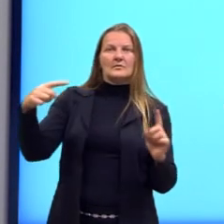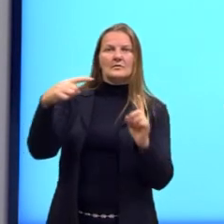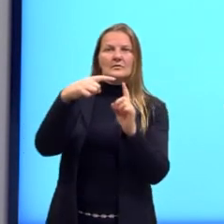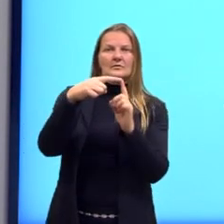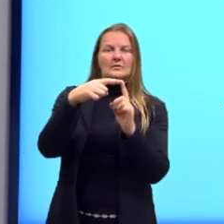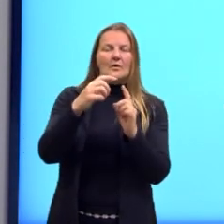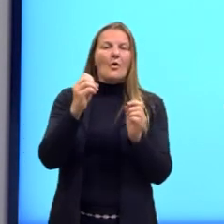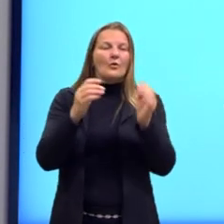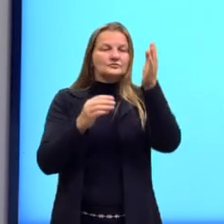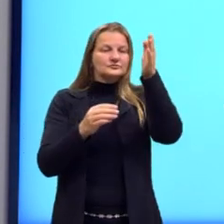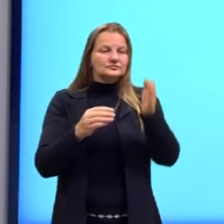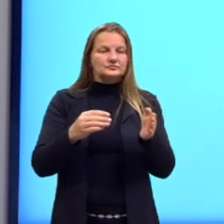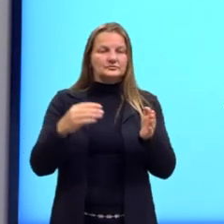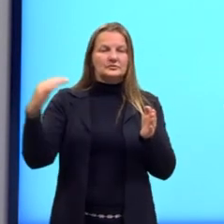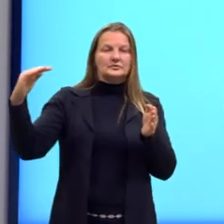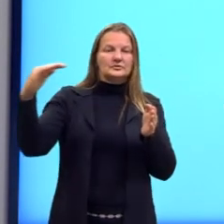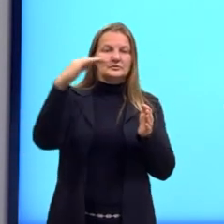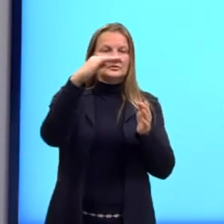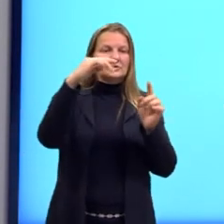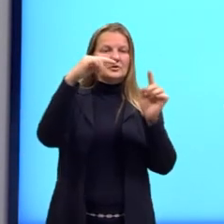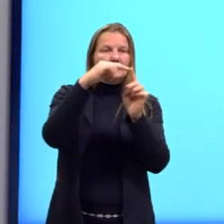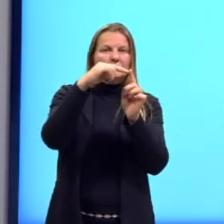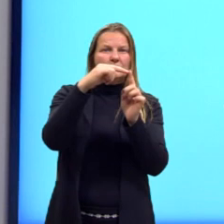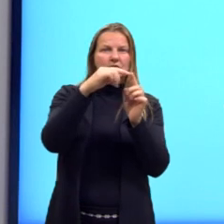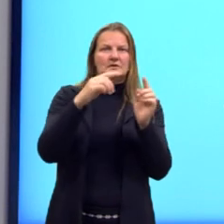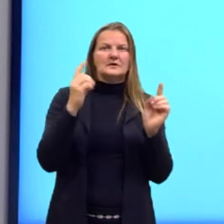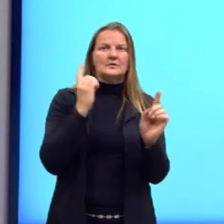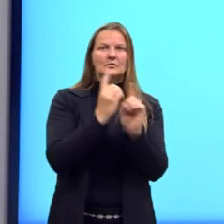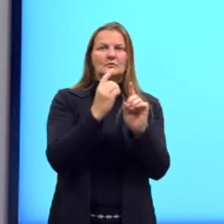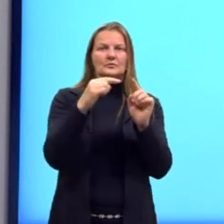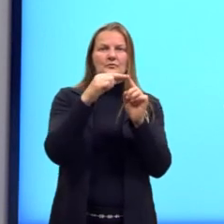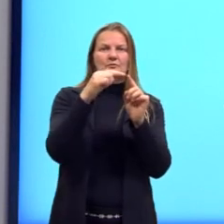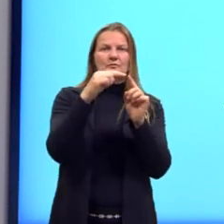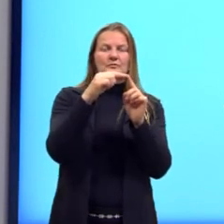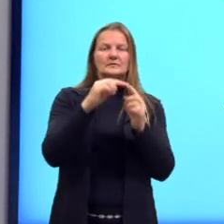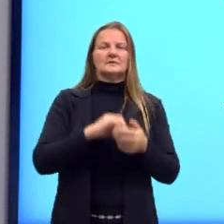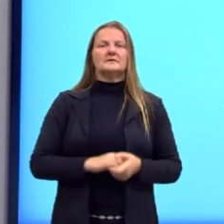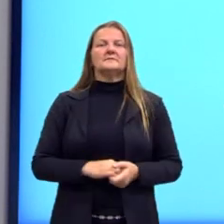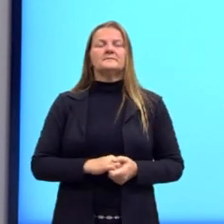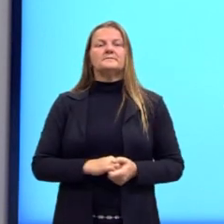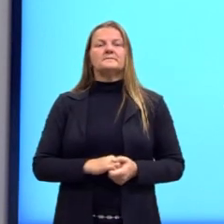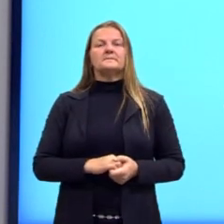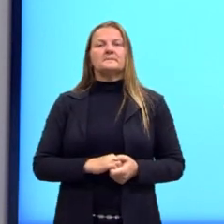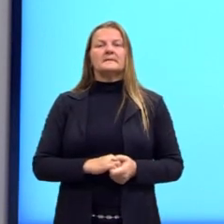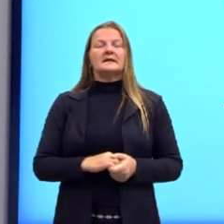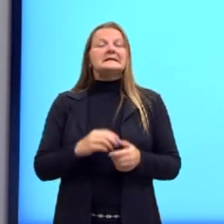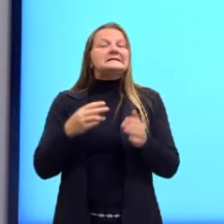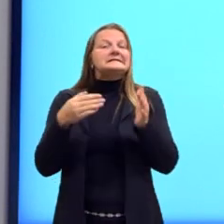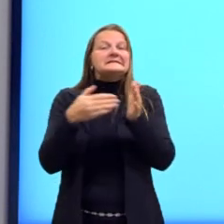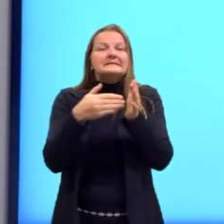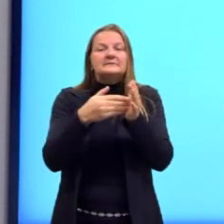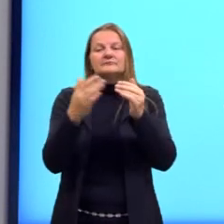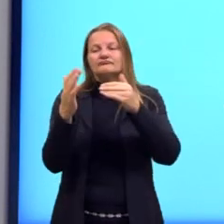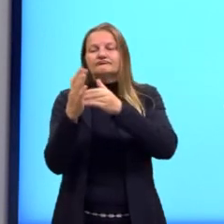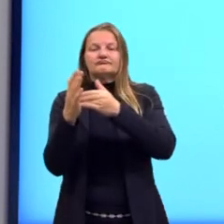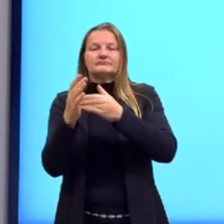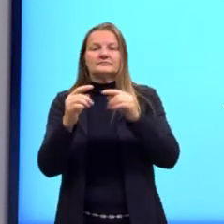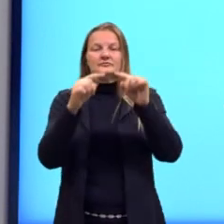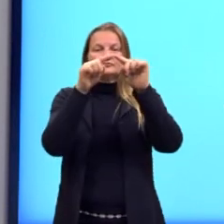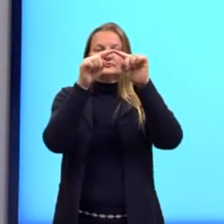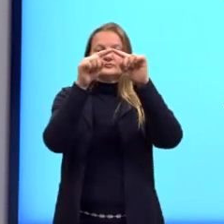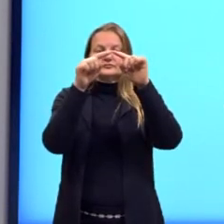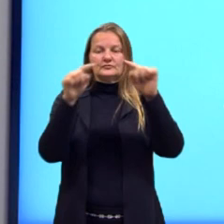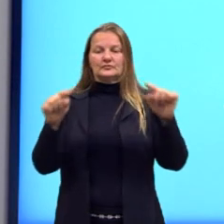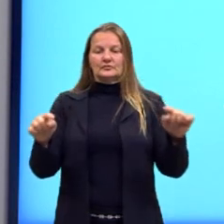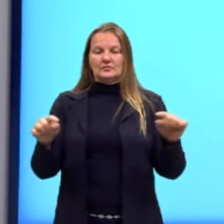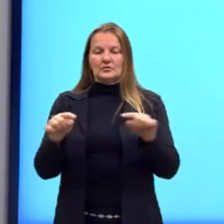pontos onde os lados se cruzam falei para vocês que ele se ele se cruzam sempre Nas extremidades e esse